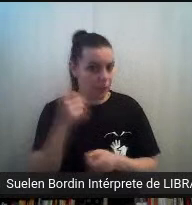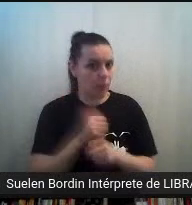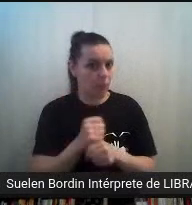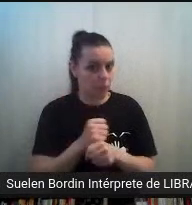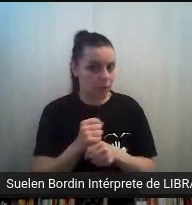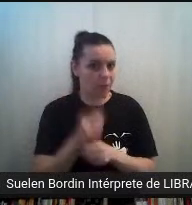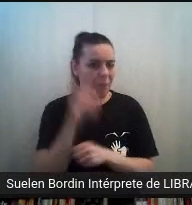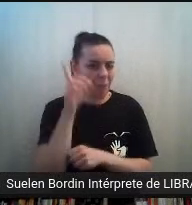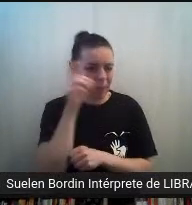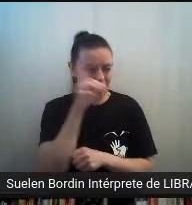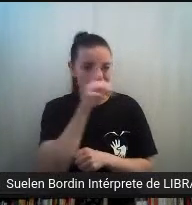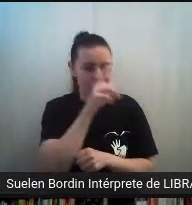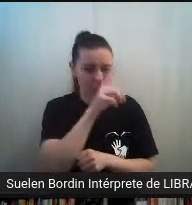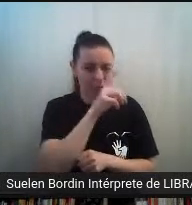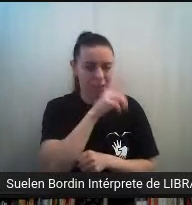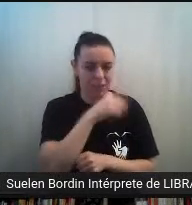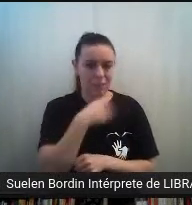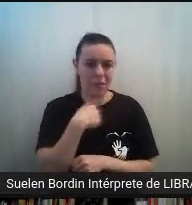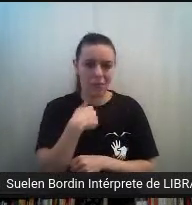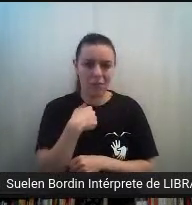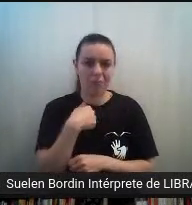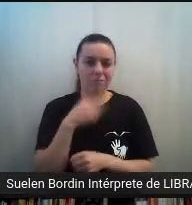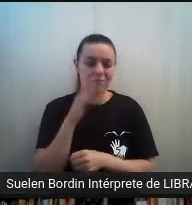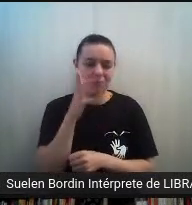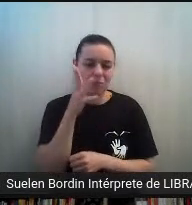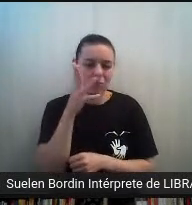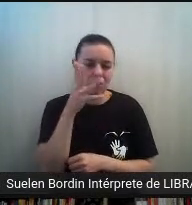eu demorei um tanto para me acostumar com